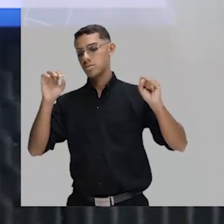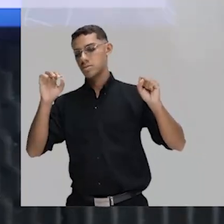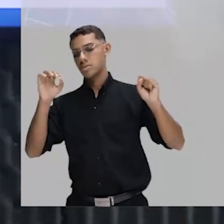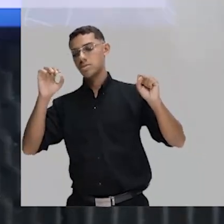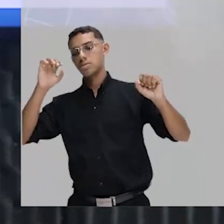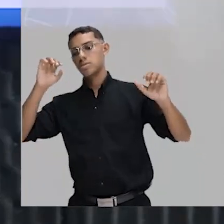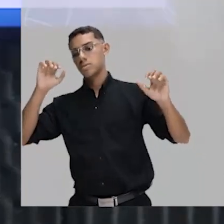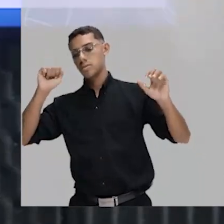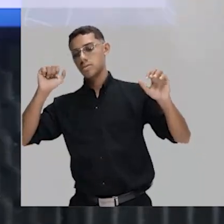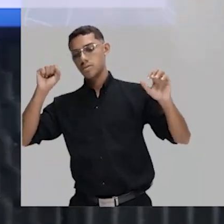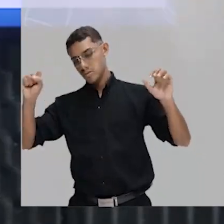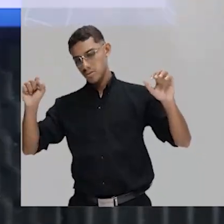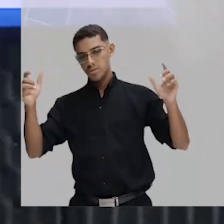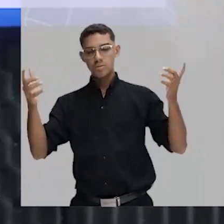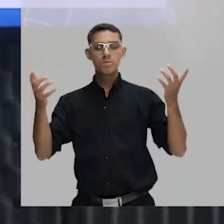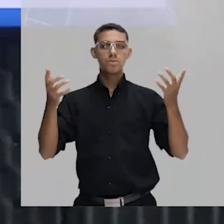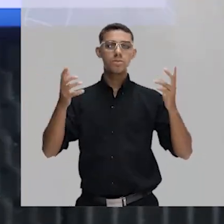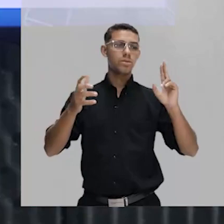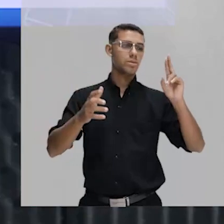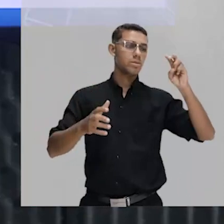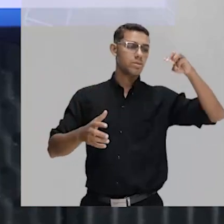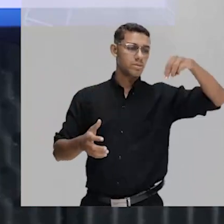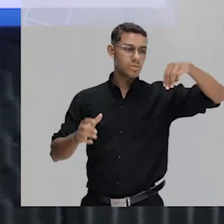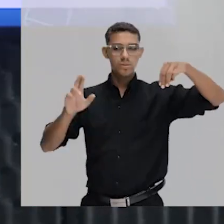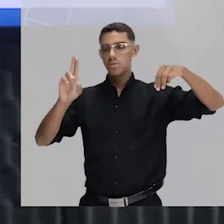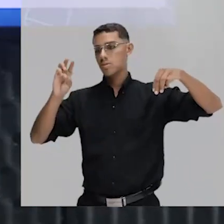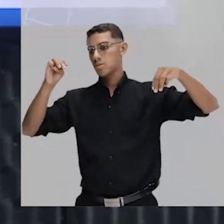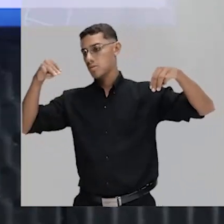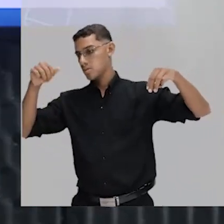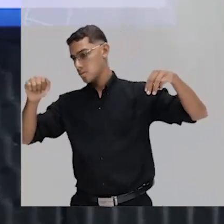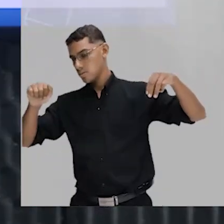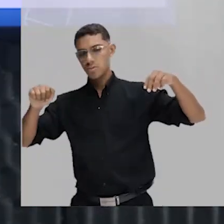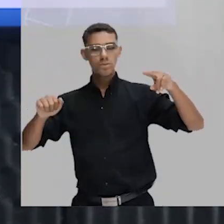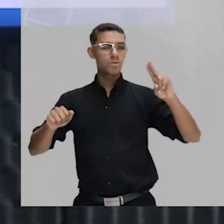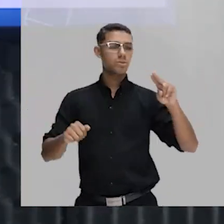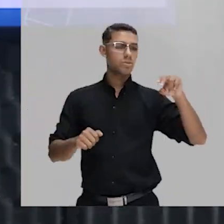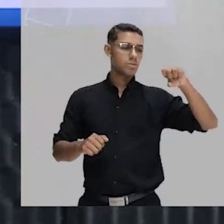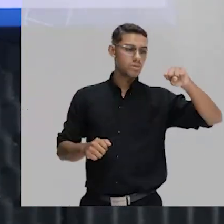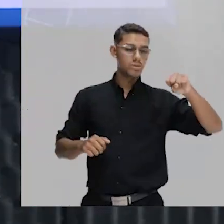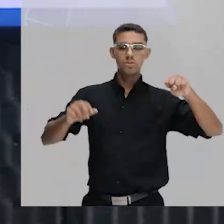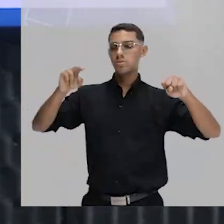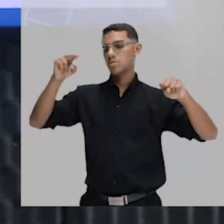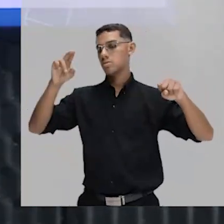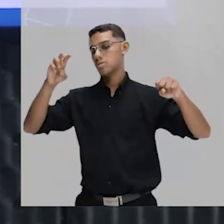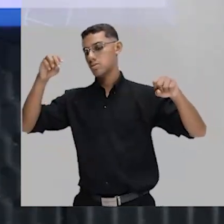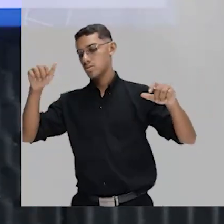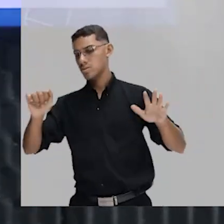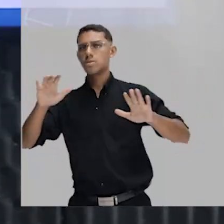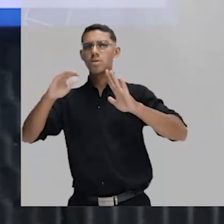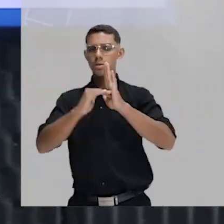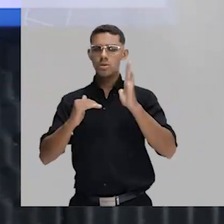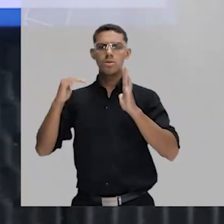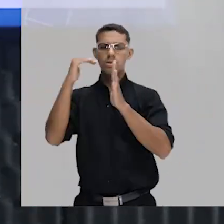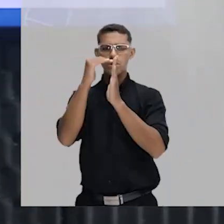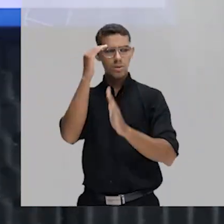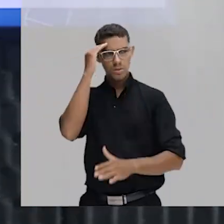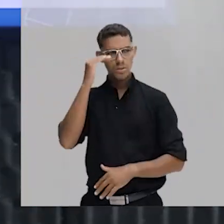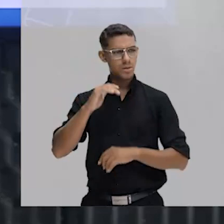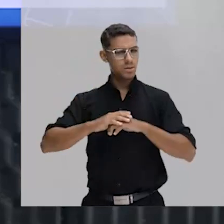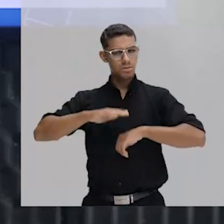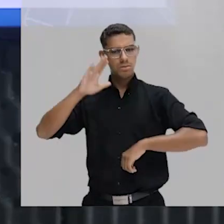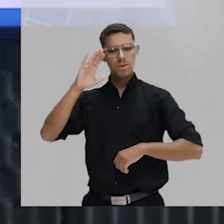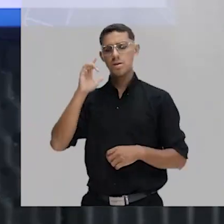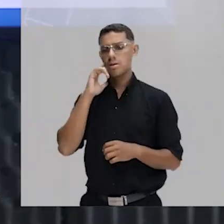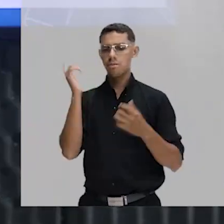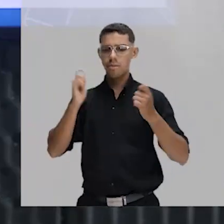lá no Fundamental 1. Então, vocês precisam elevar o nível de vocês, colocar o nível de vocês de conhecimento um pouco mais